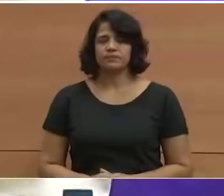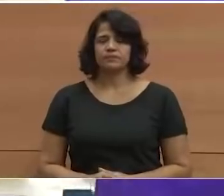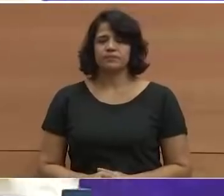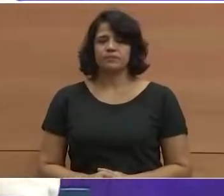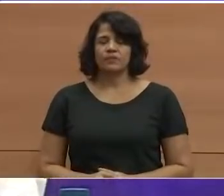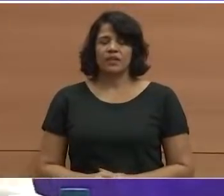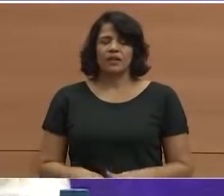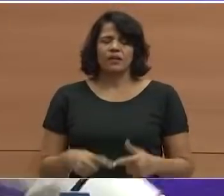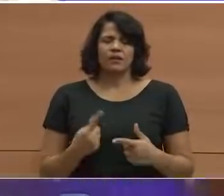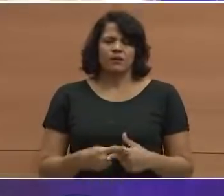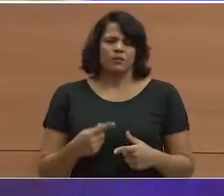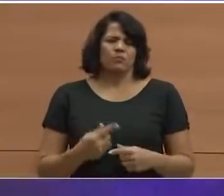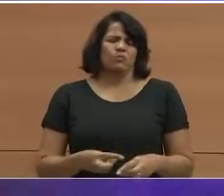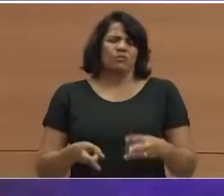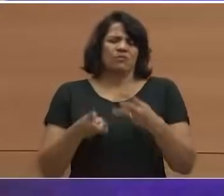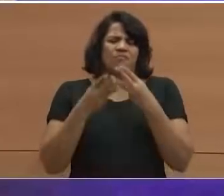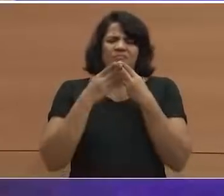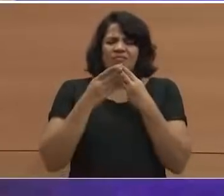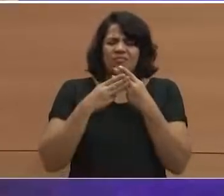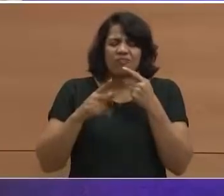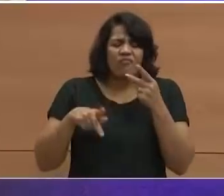guardar a lei de Moisés, eles foram